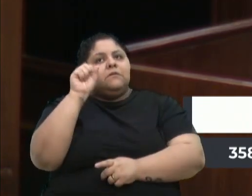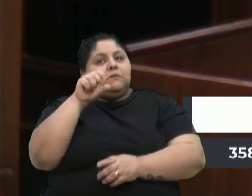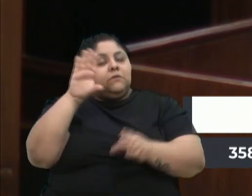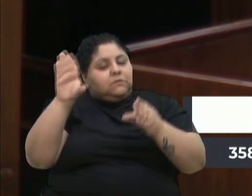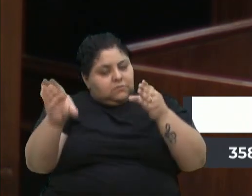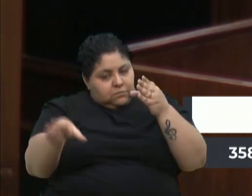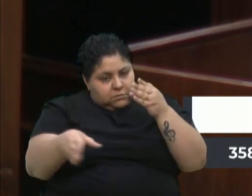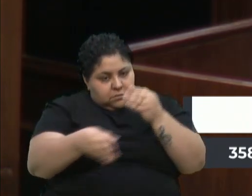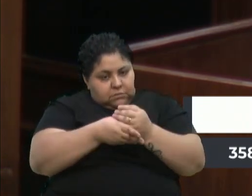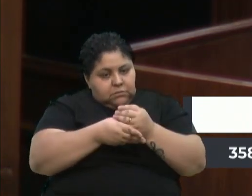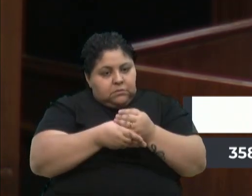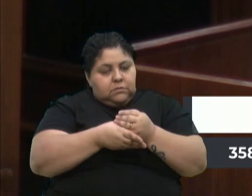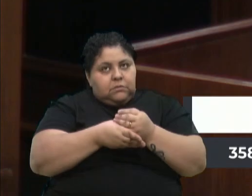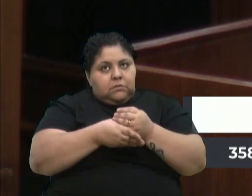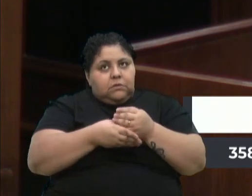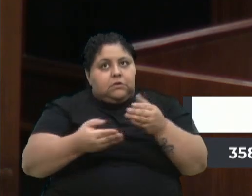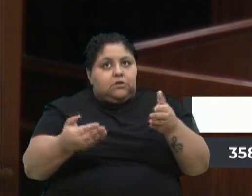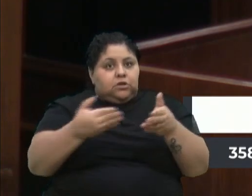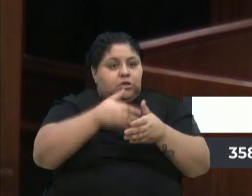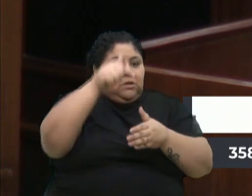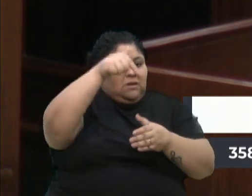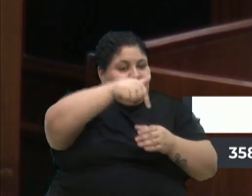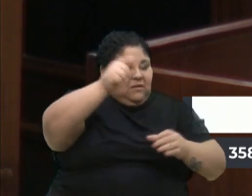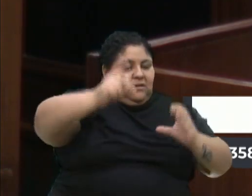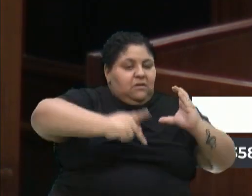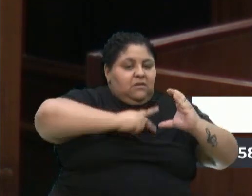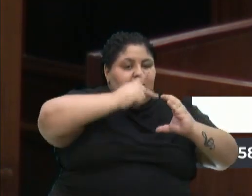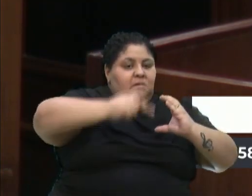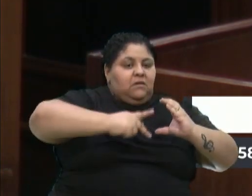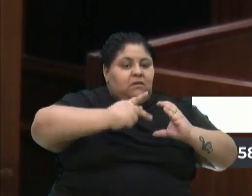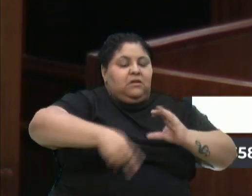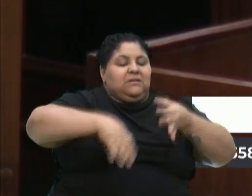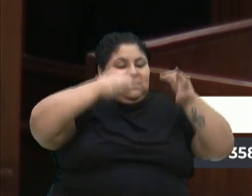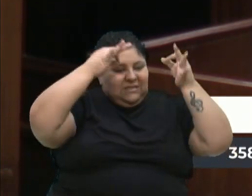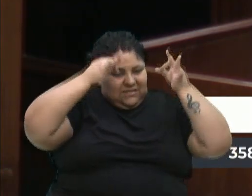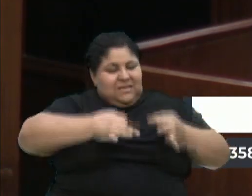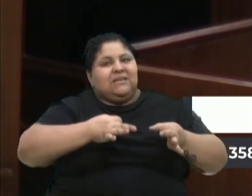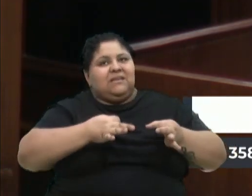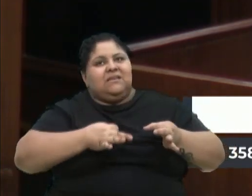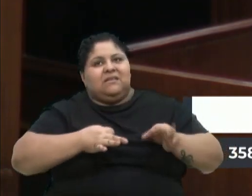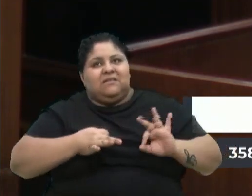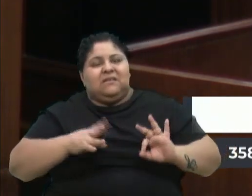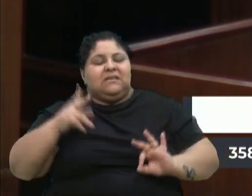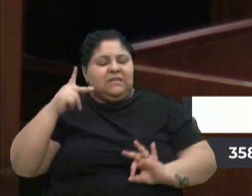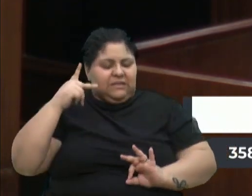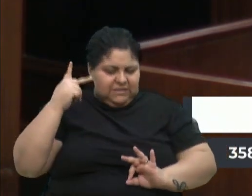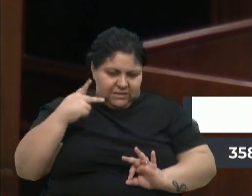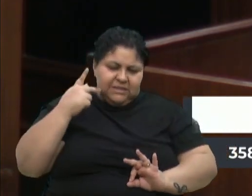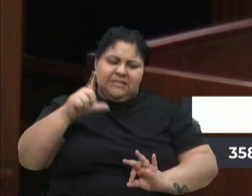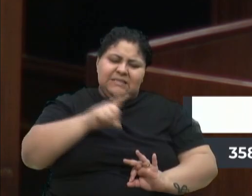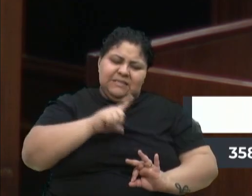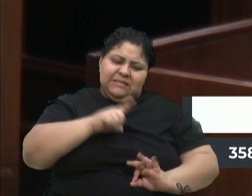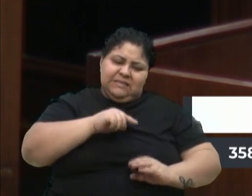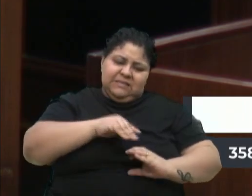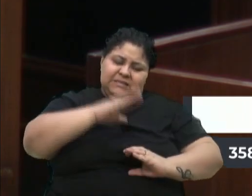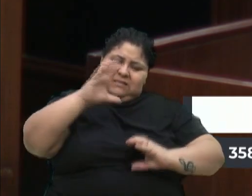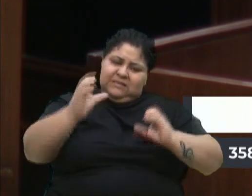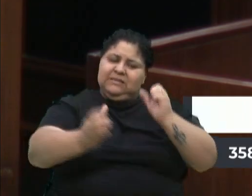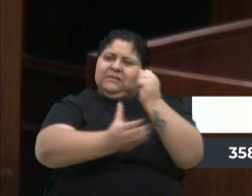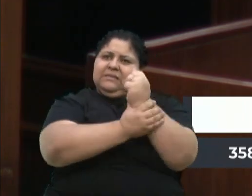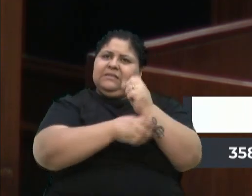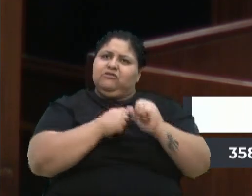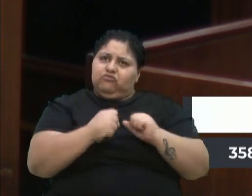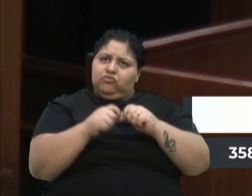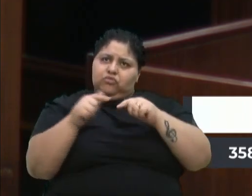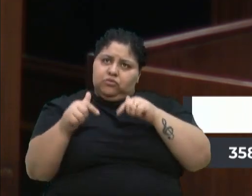emendas impositivas viessem para esta Casa Legislativa, tenho certeza absoluta que o vereador teria mais condições, né, de poder